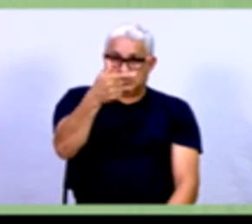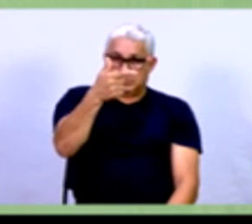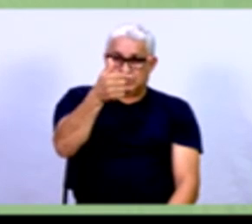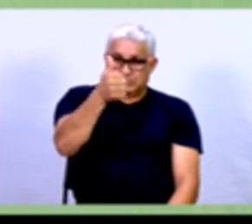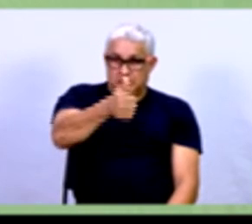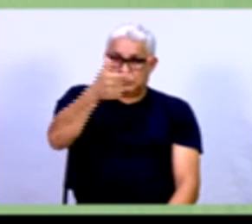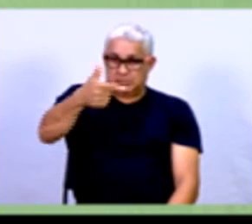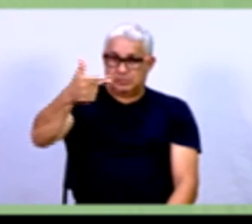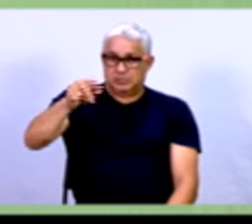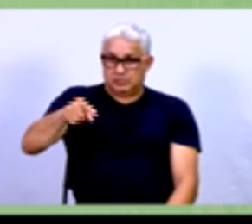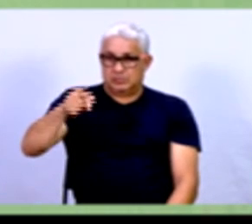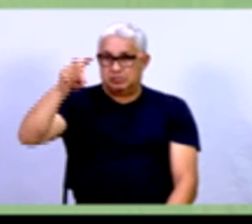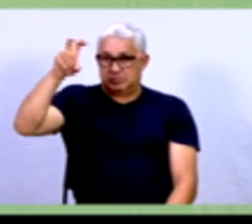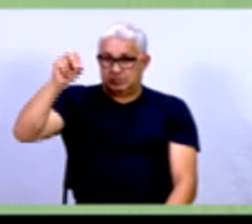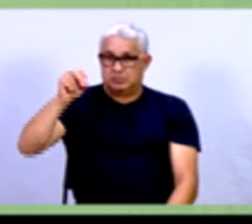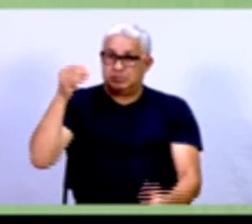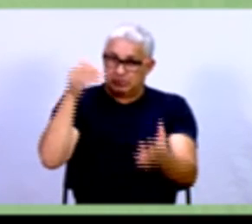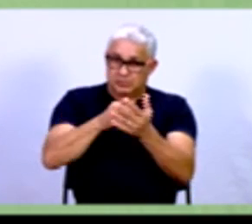até